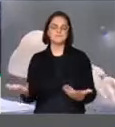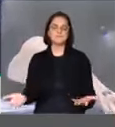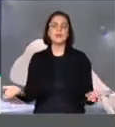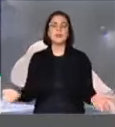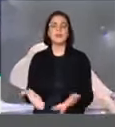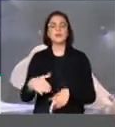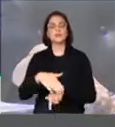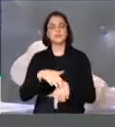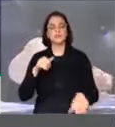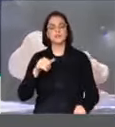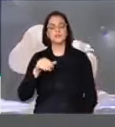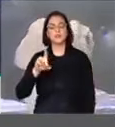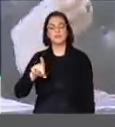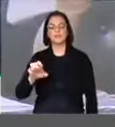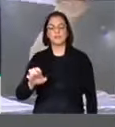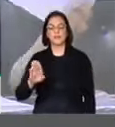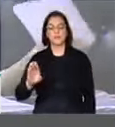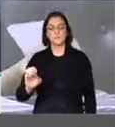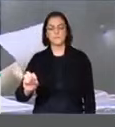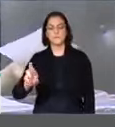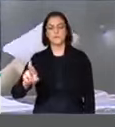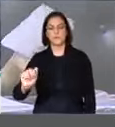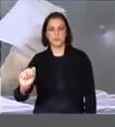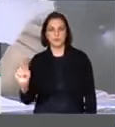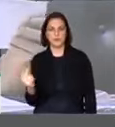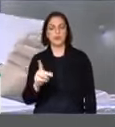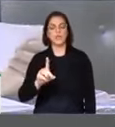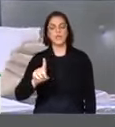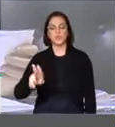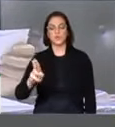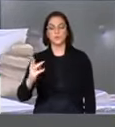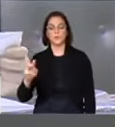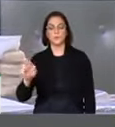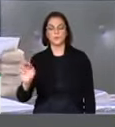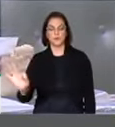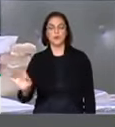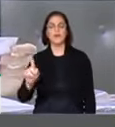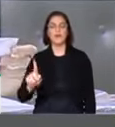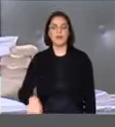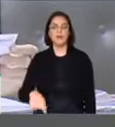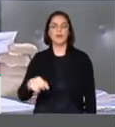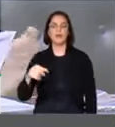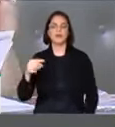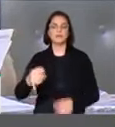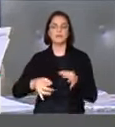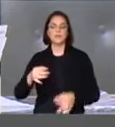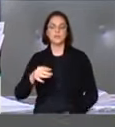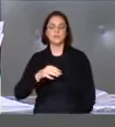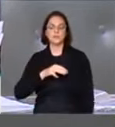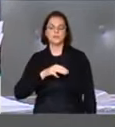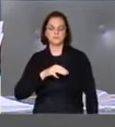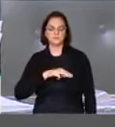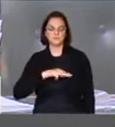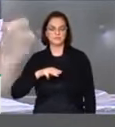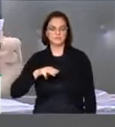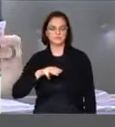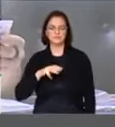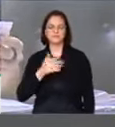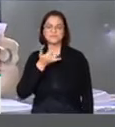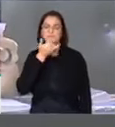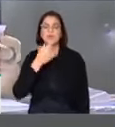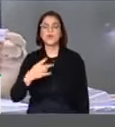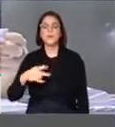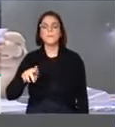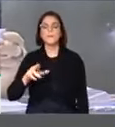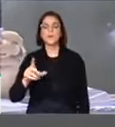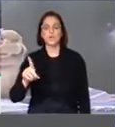senhora Débora Duprá, que é procuradora dos direitos dos cidadãos do Ministério Público Federal e subprocuradora-geral da